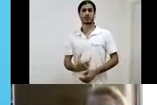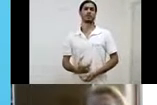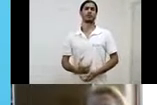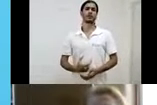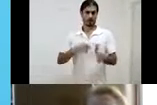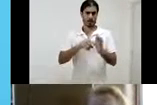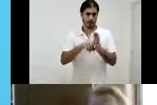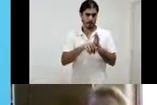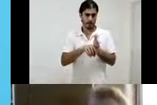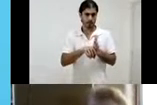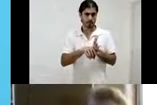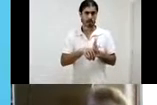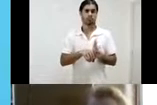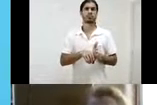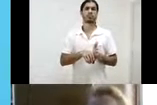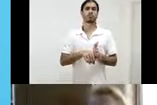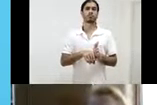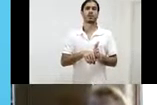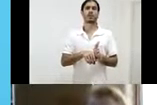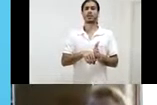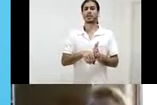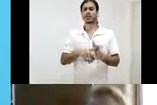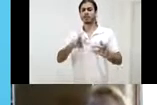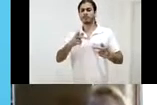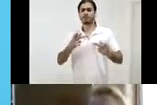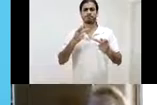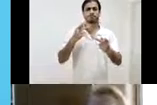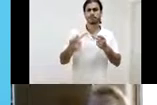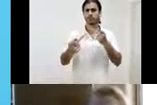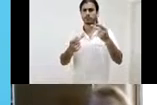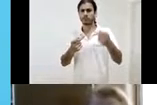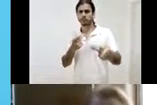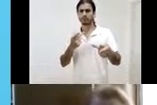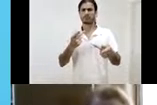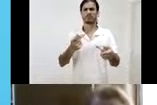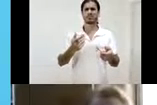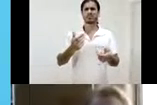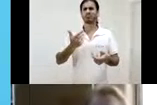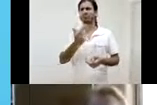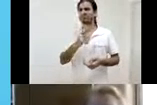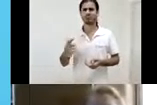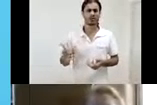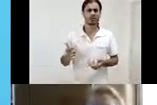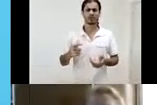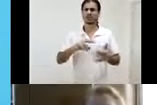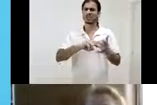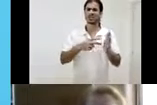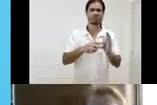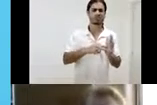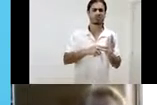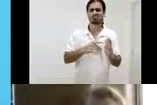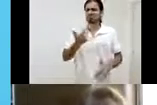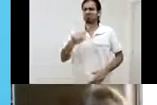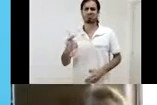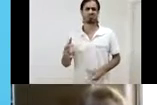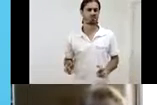fala, uma fala sem sentido, sem significado, não estava carregada de valores, isso não